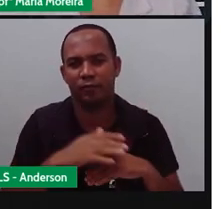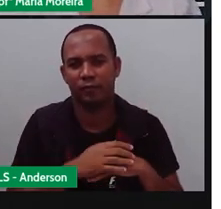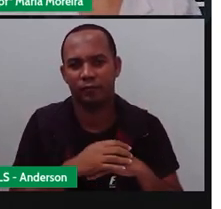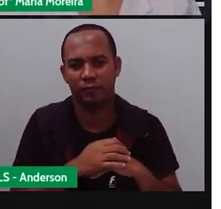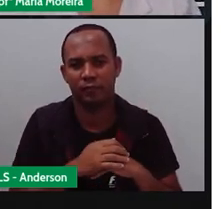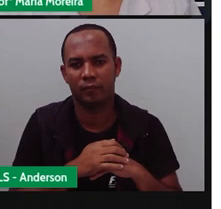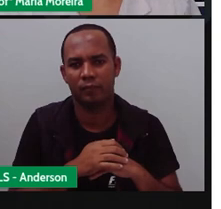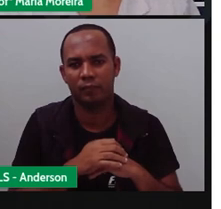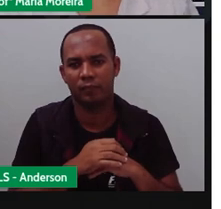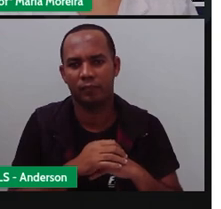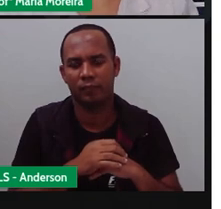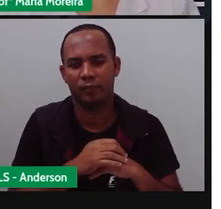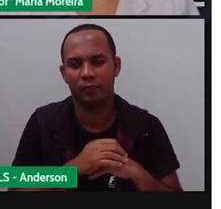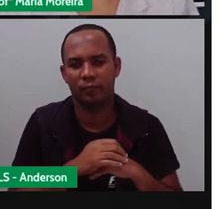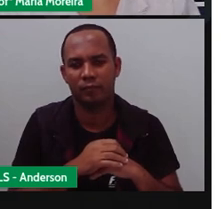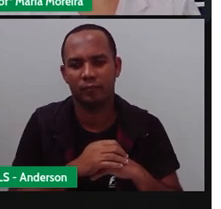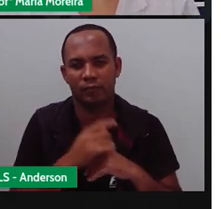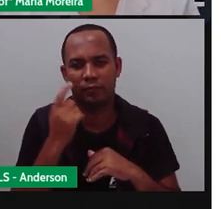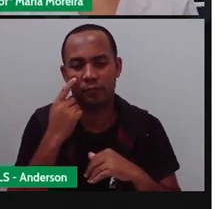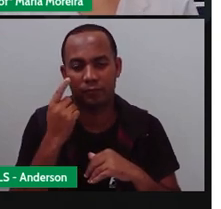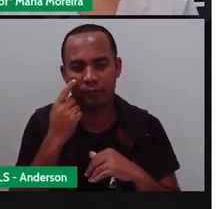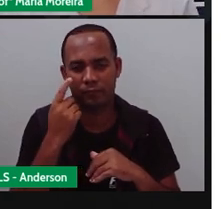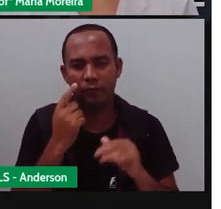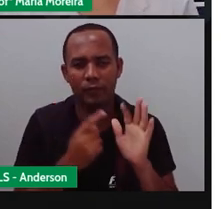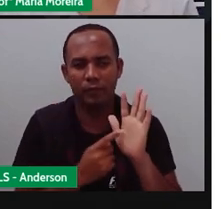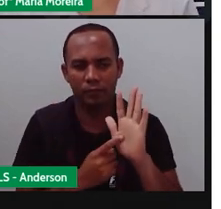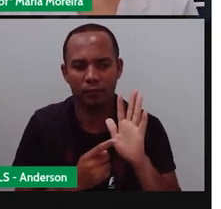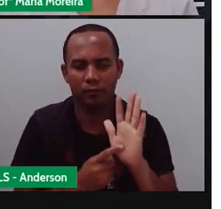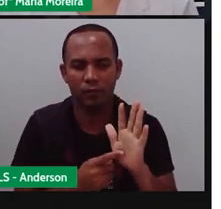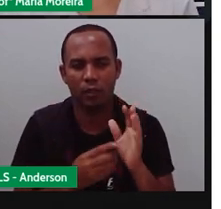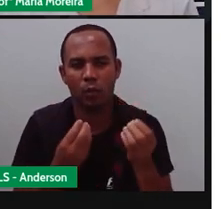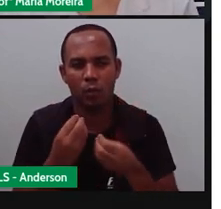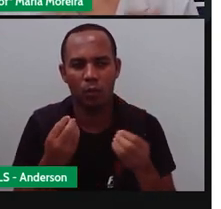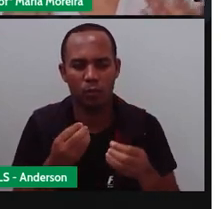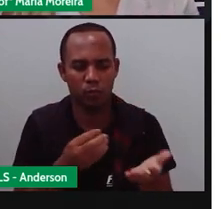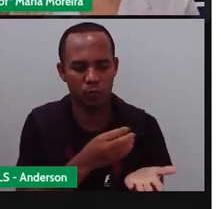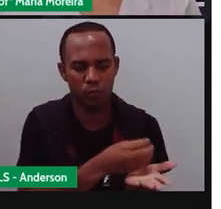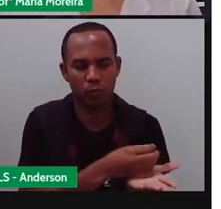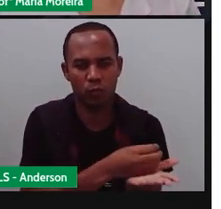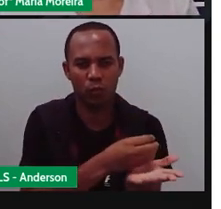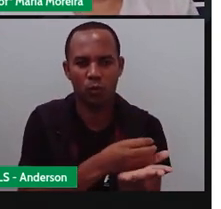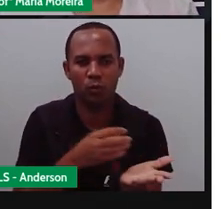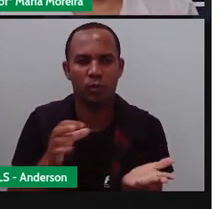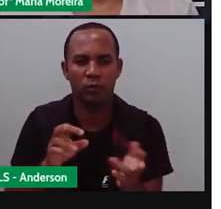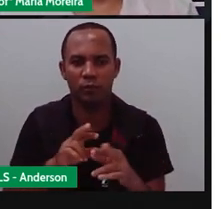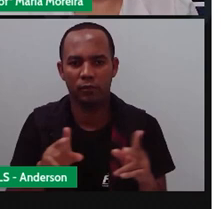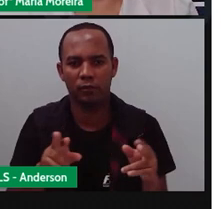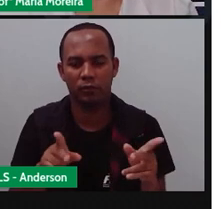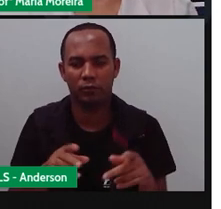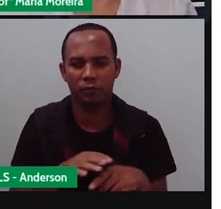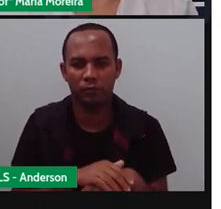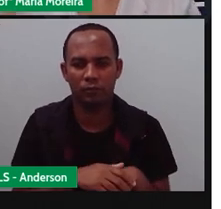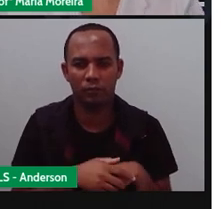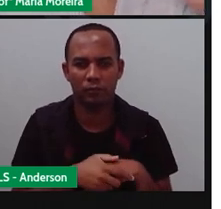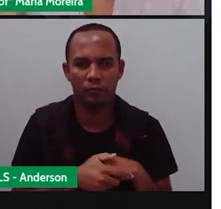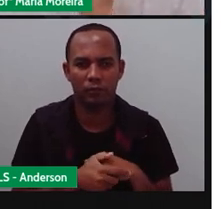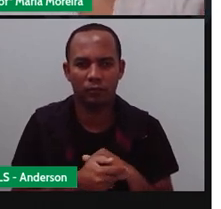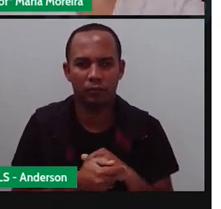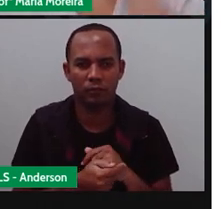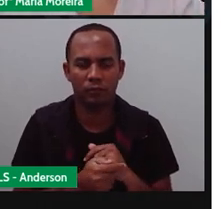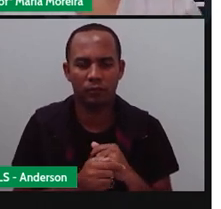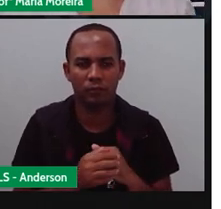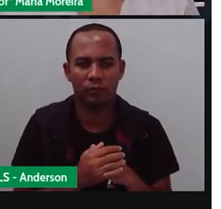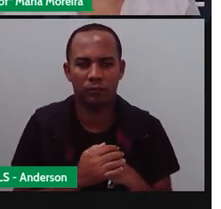vou trazer aqui para vocês a gente vai fazer esse experimento vai mostrar nos copinhos separados e vocês podem fazer isso aí em casa a gente vai